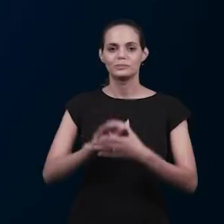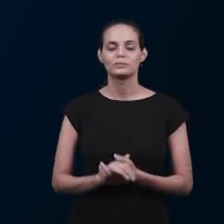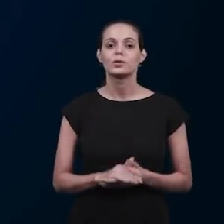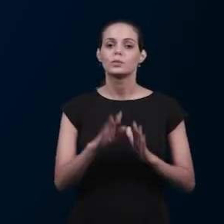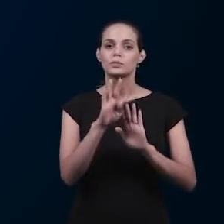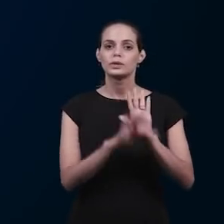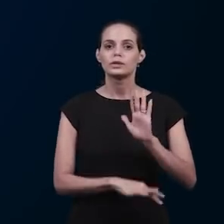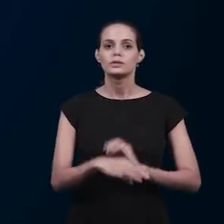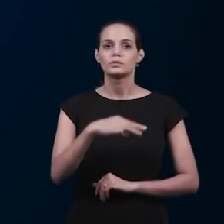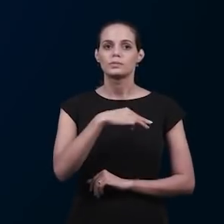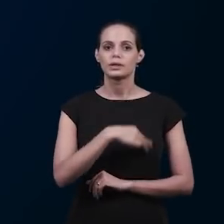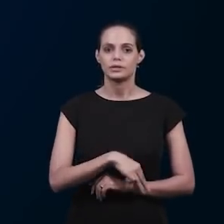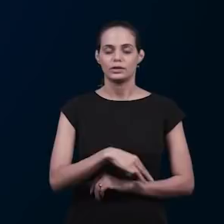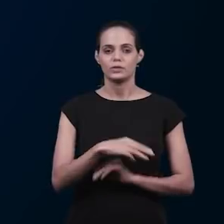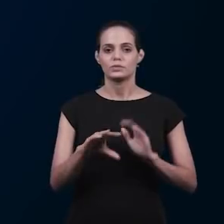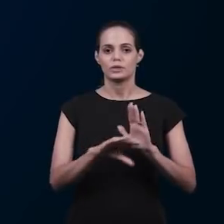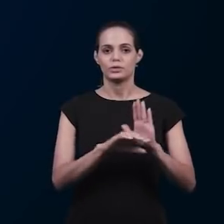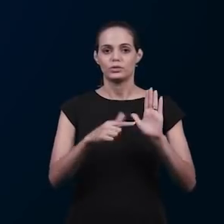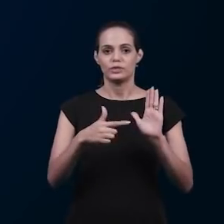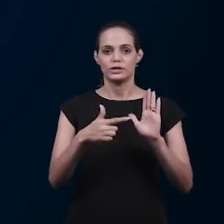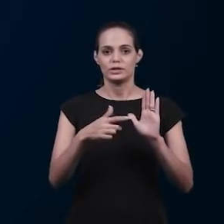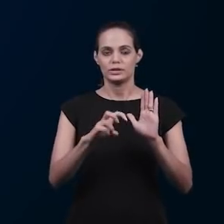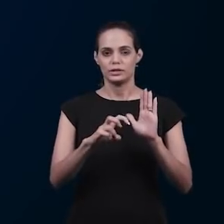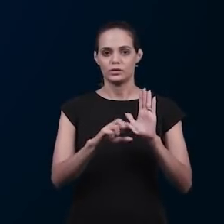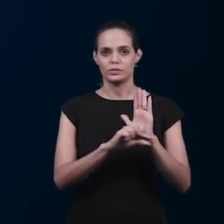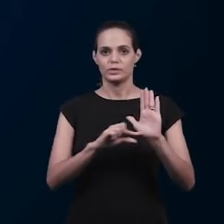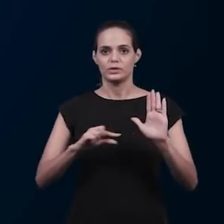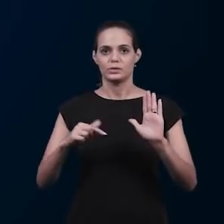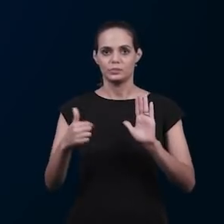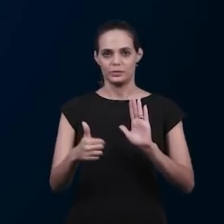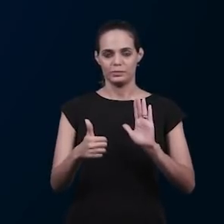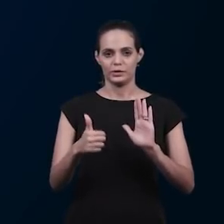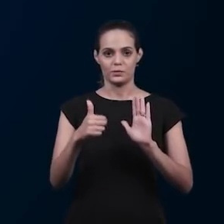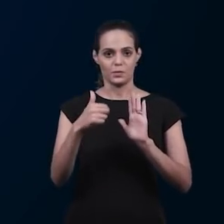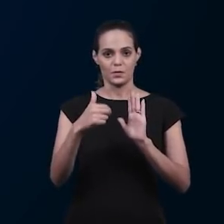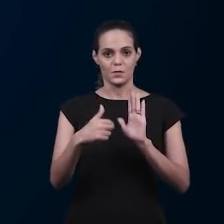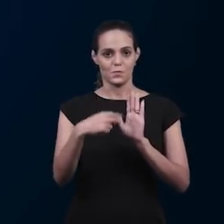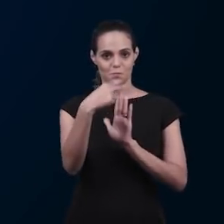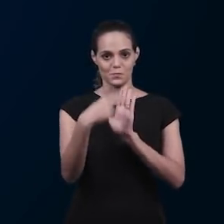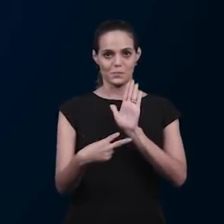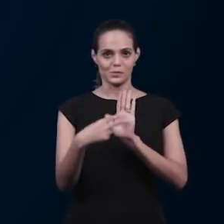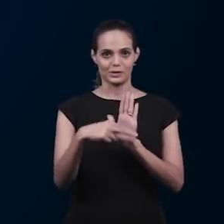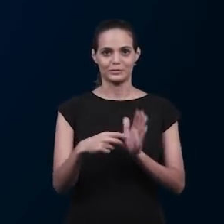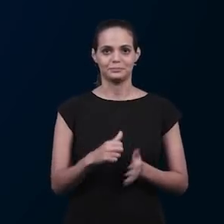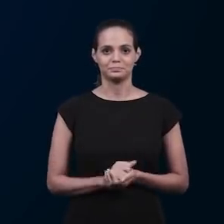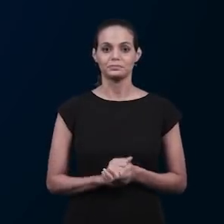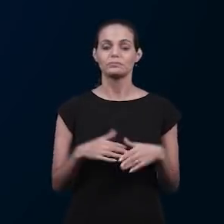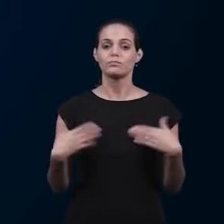atenção. O texto está em Mateus 25, versículo 1. Vou ler o texto para vocês, tá?